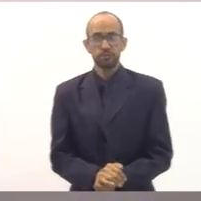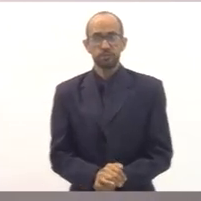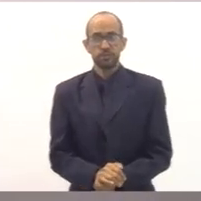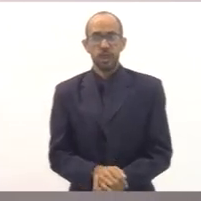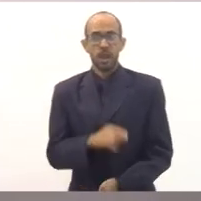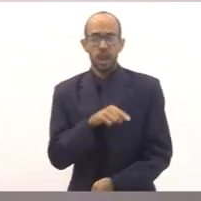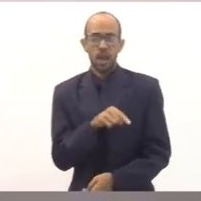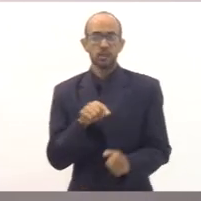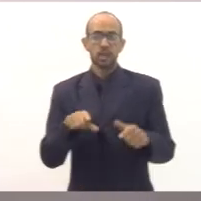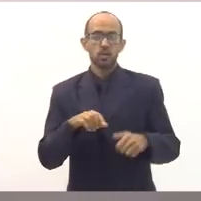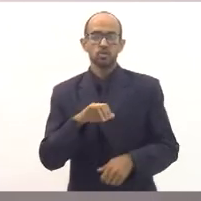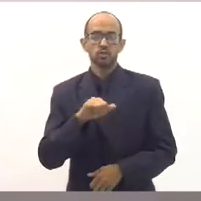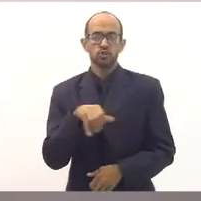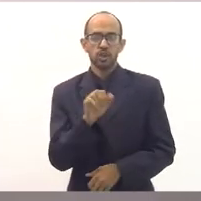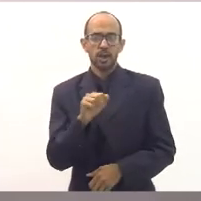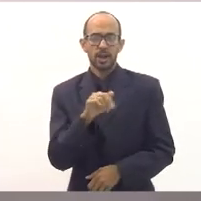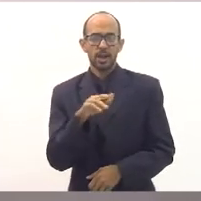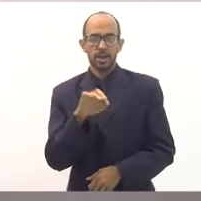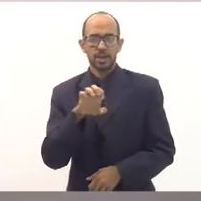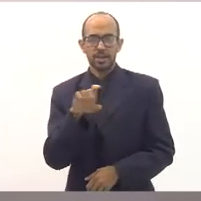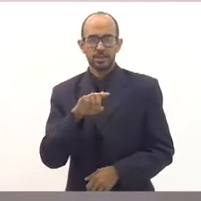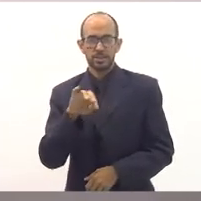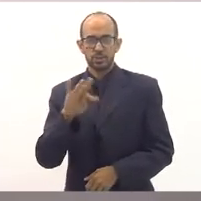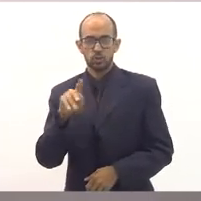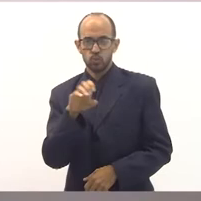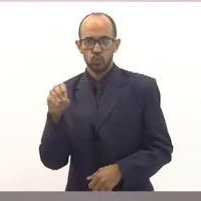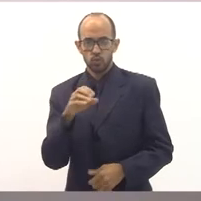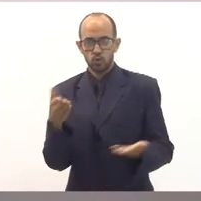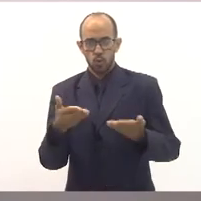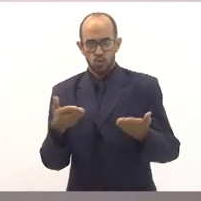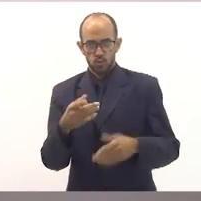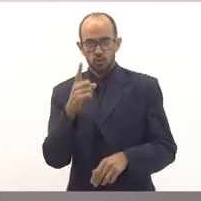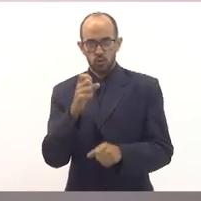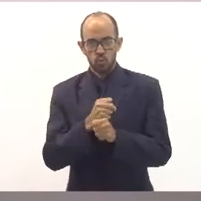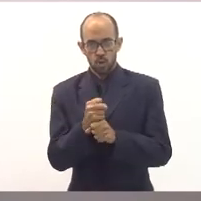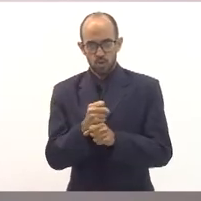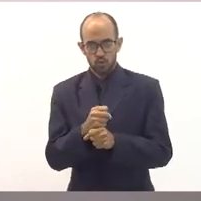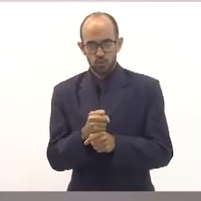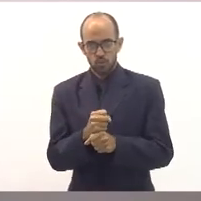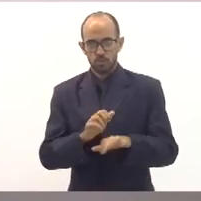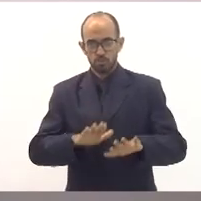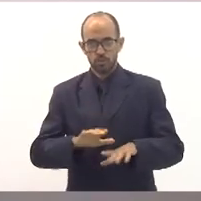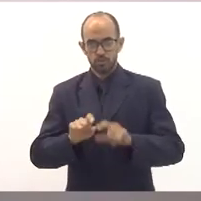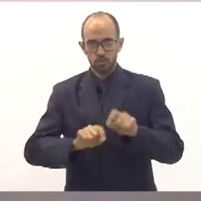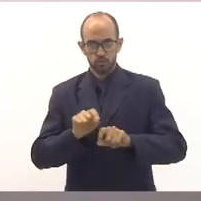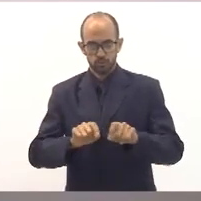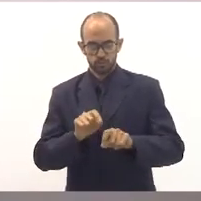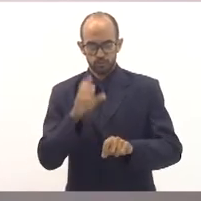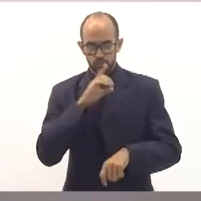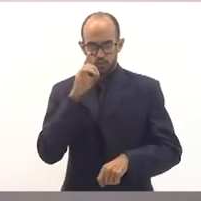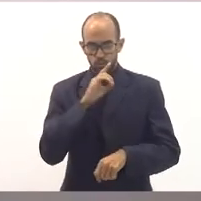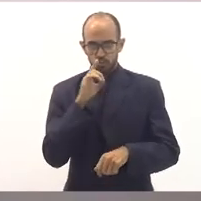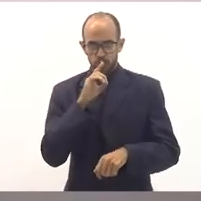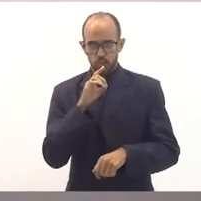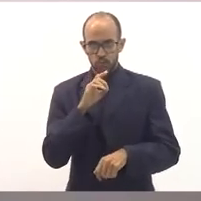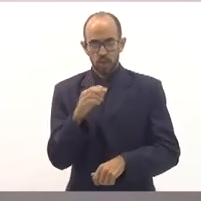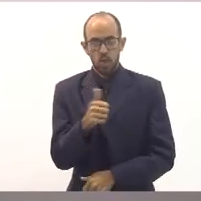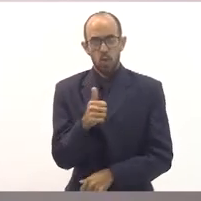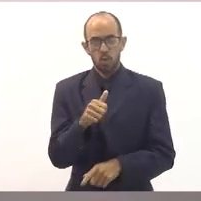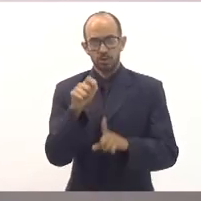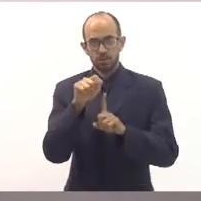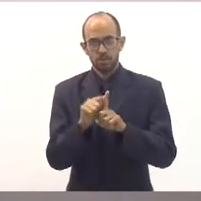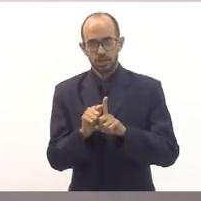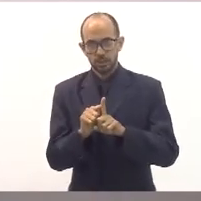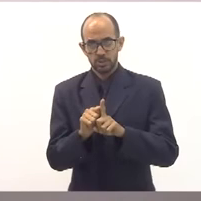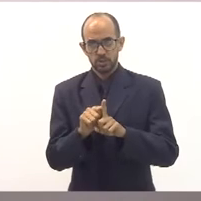tal Jacarezinho também né que hoje infelizmente completa um ano Mas no domingo completa 11